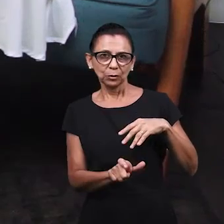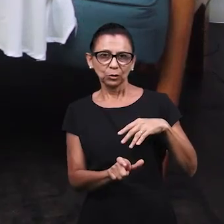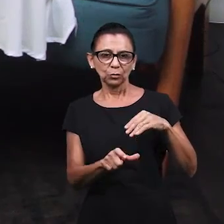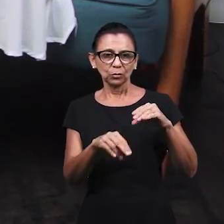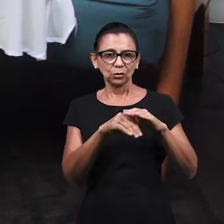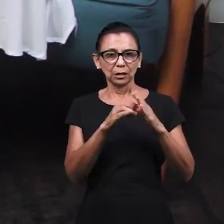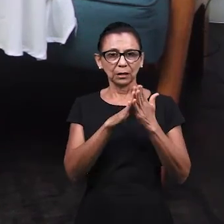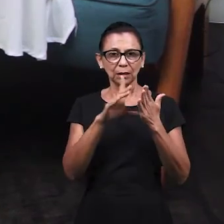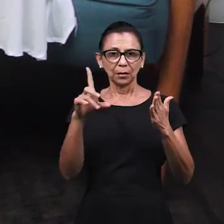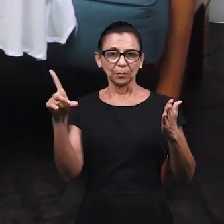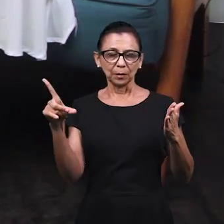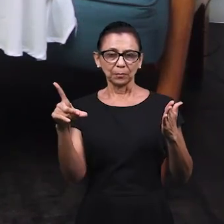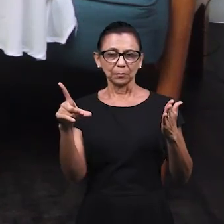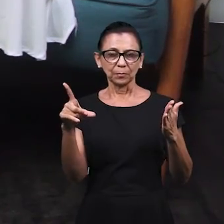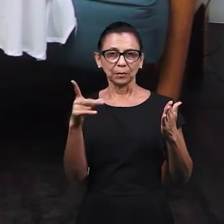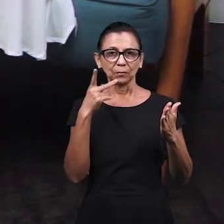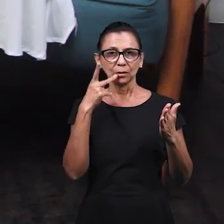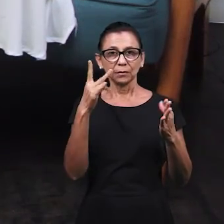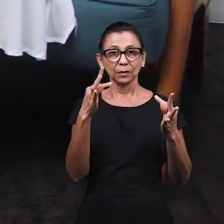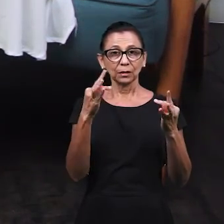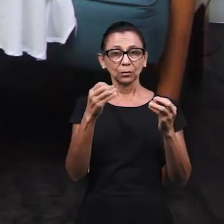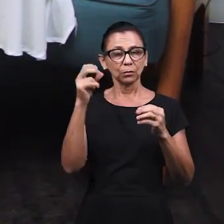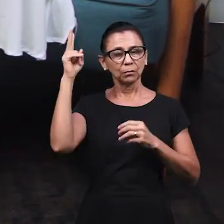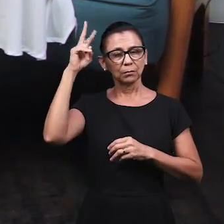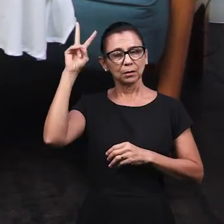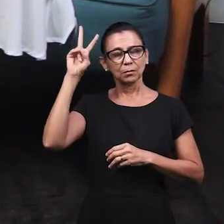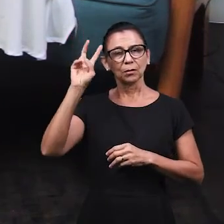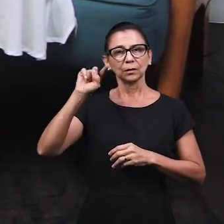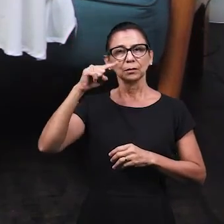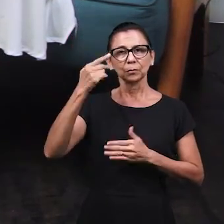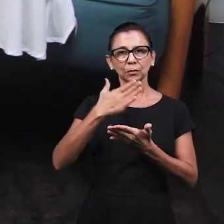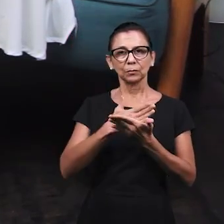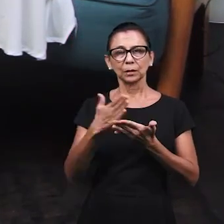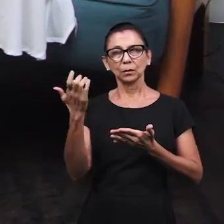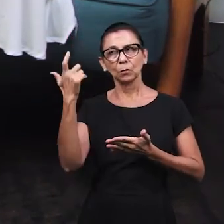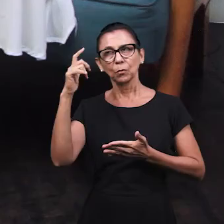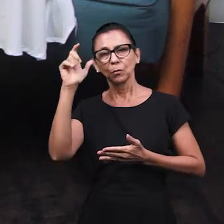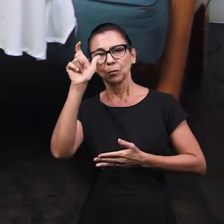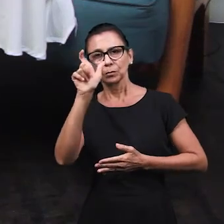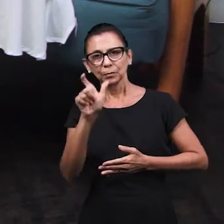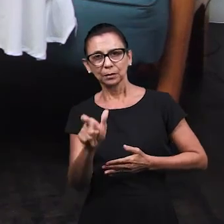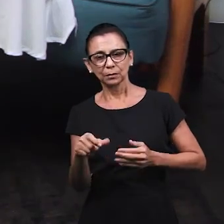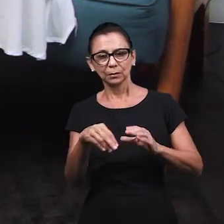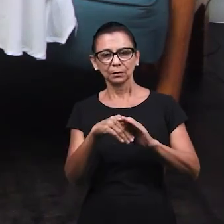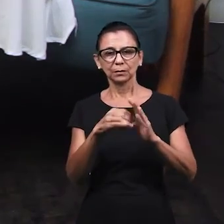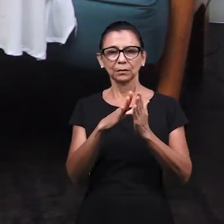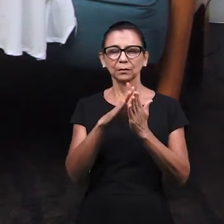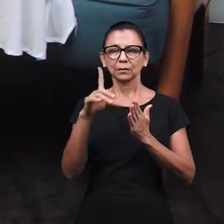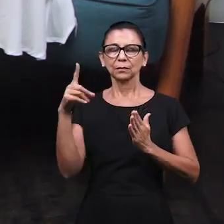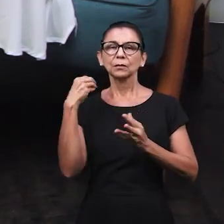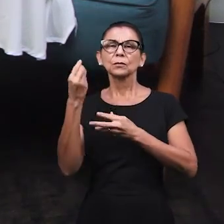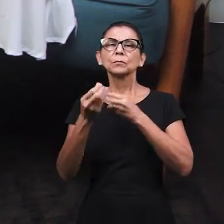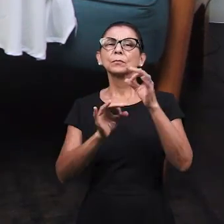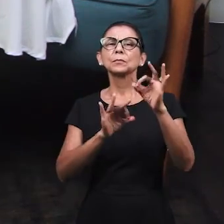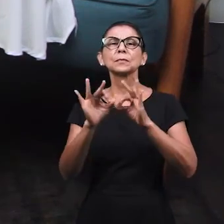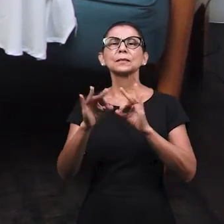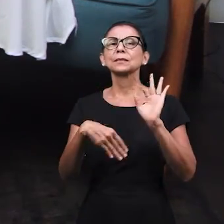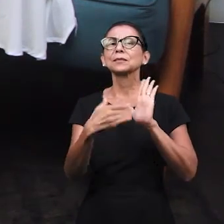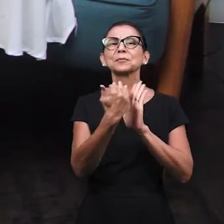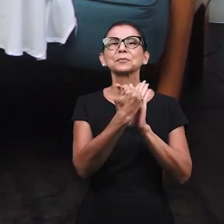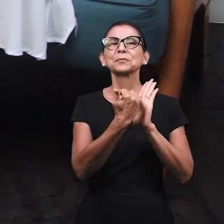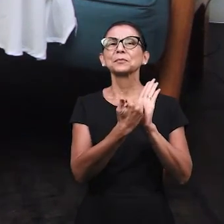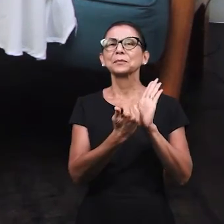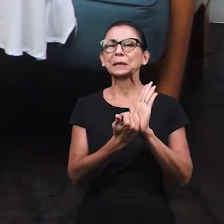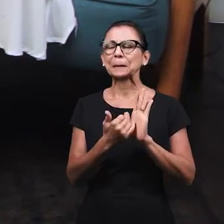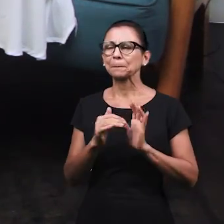personagem. Então, como é que é para você? Como é que é a sua experiência pessoal, Lucélia, de preparar esse projeto, de preparar